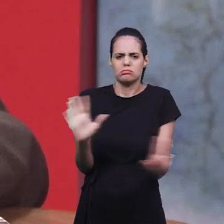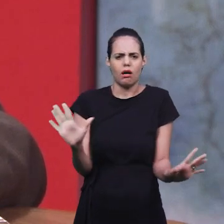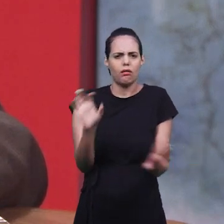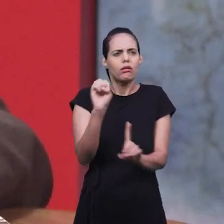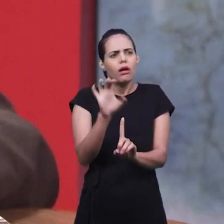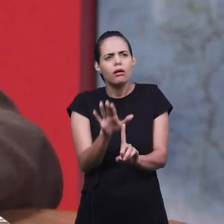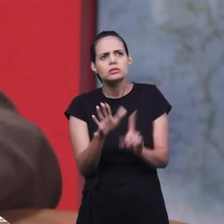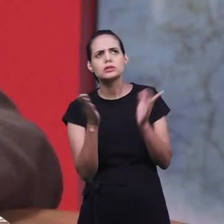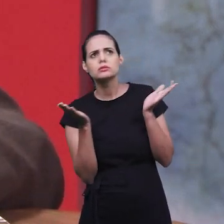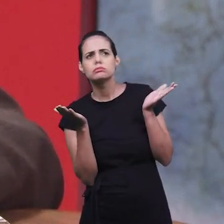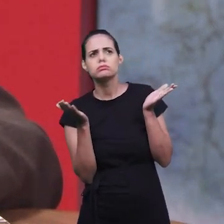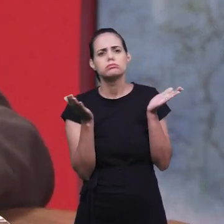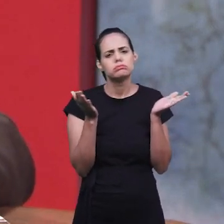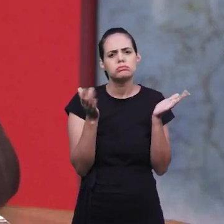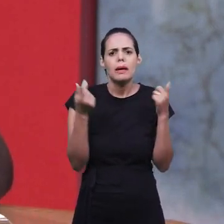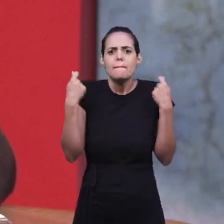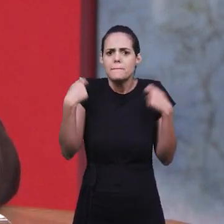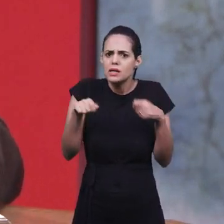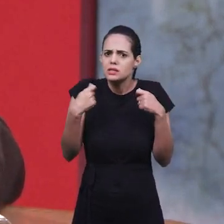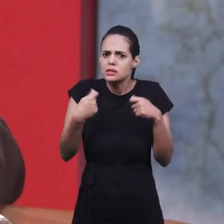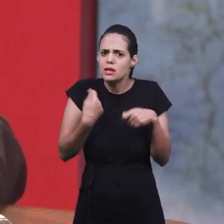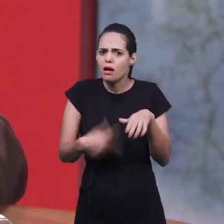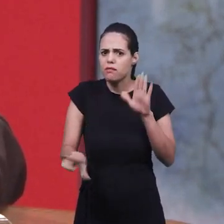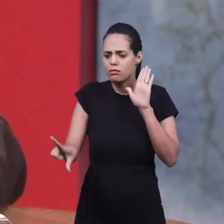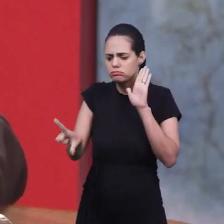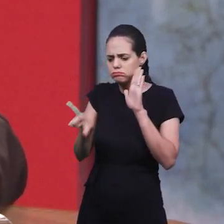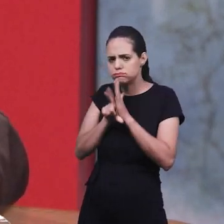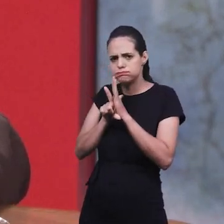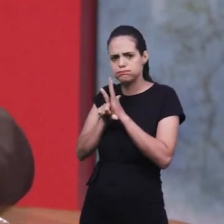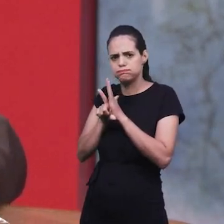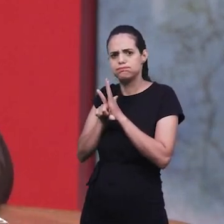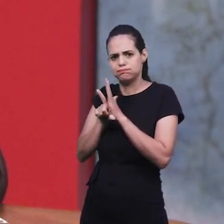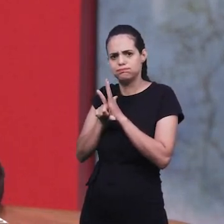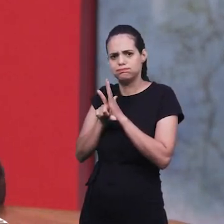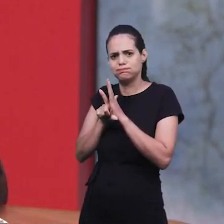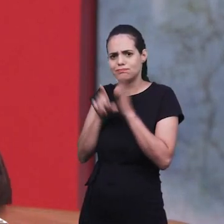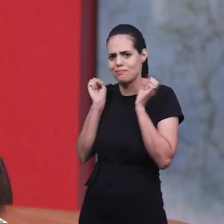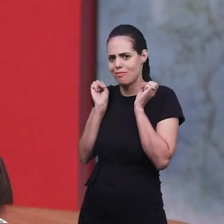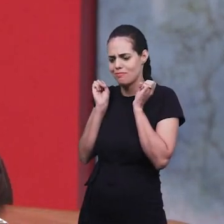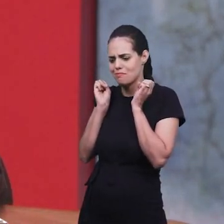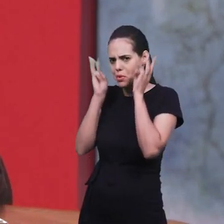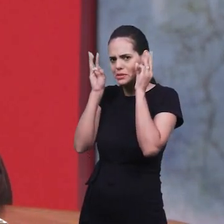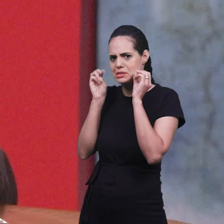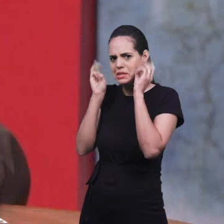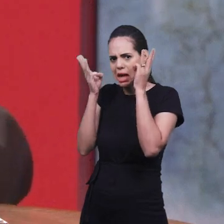suficiente e que era preciso continuar guardando a lei de Moisés.